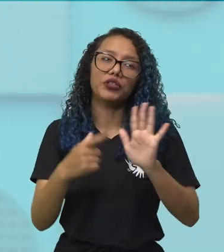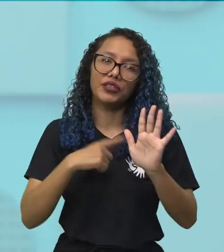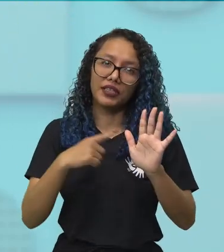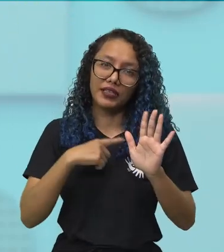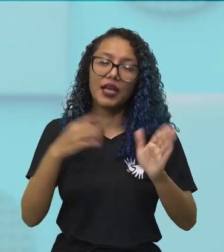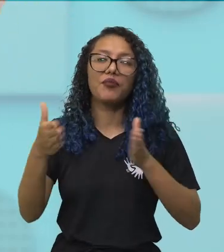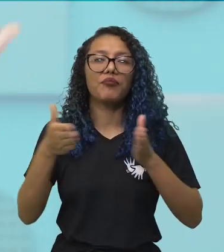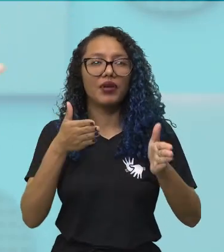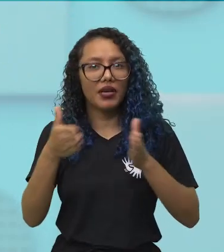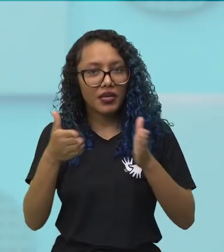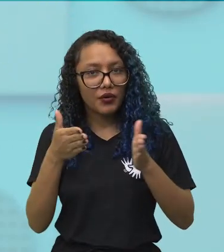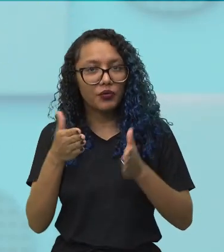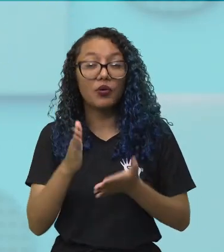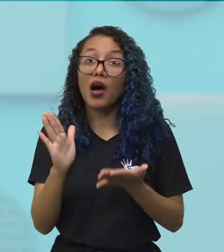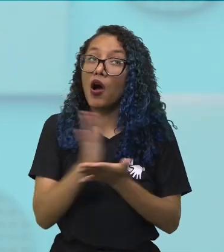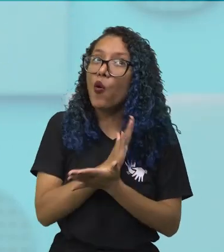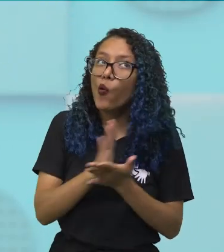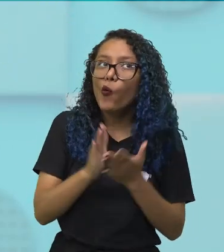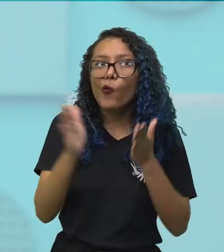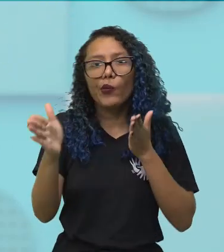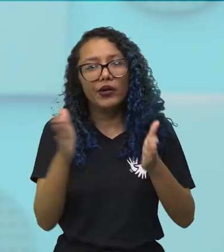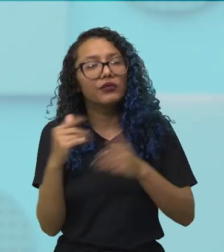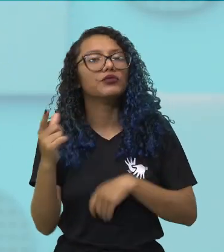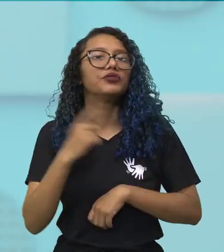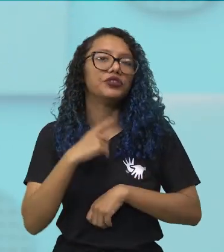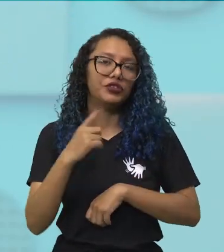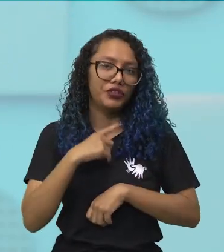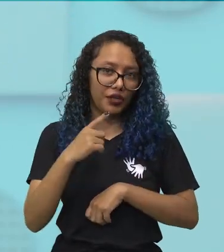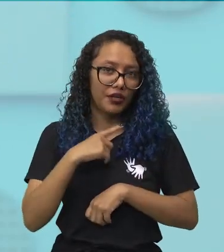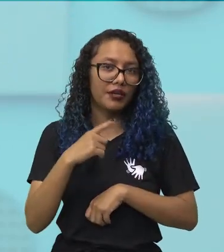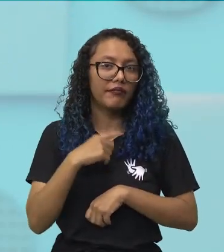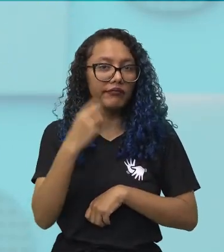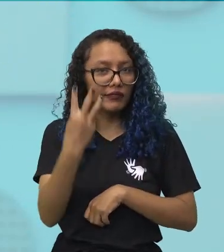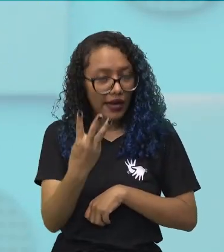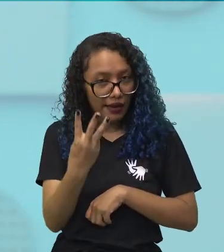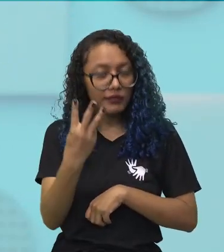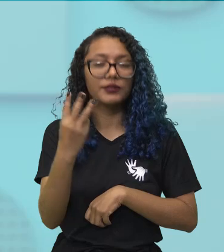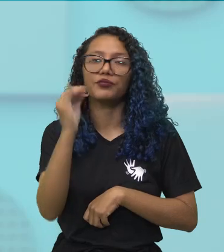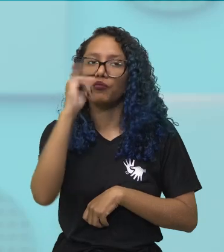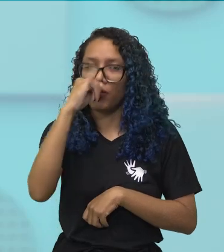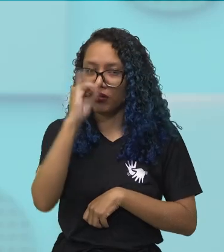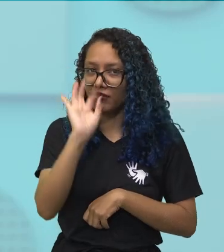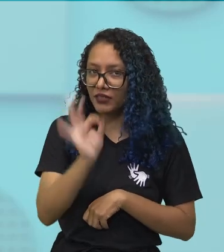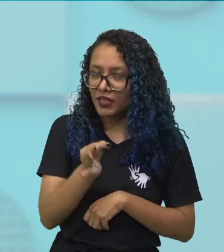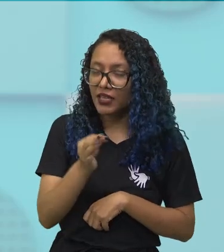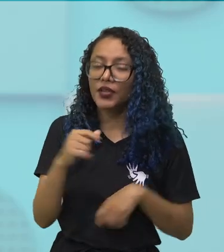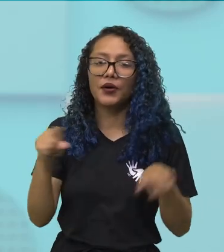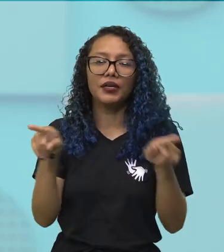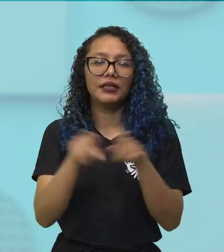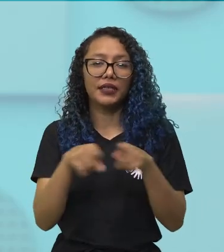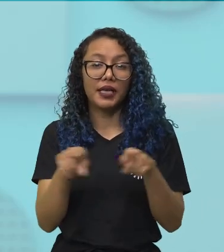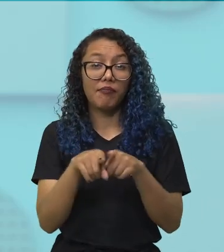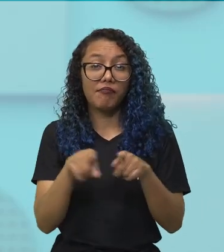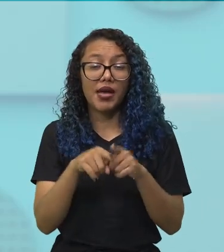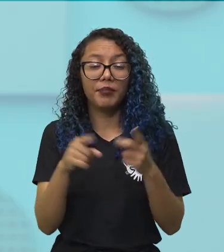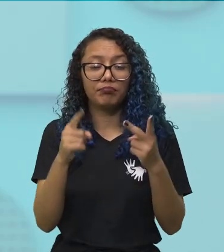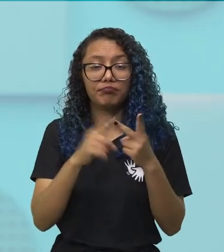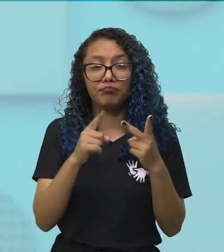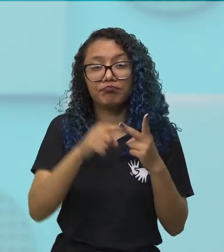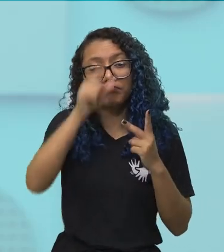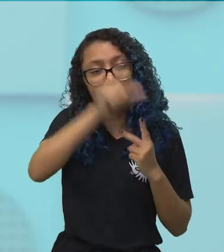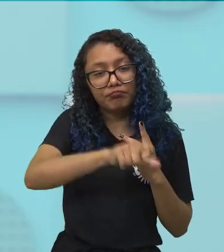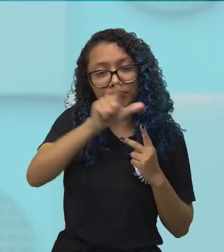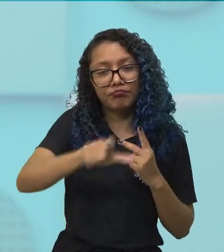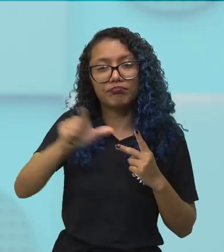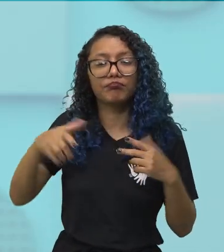momento, né, tinha uns 3 porquinhos ali e tudo mais, certo? E aí também tem o quê? Os personagens.